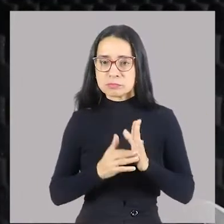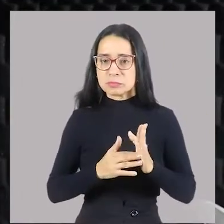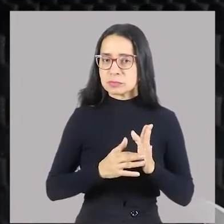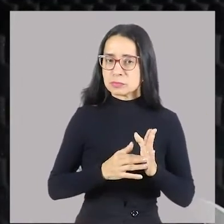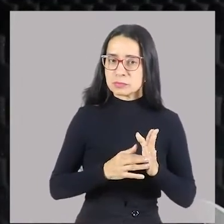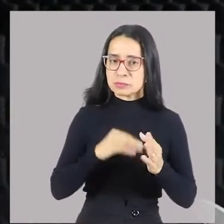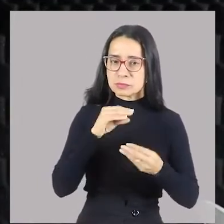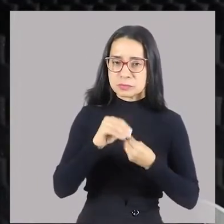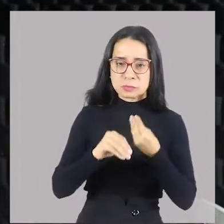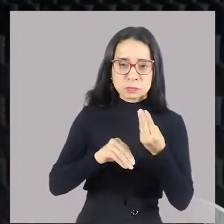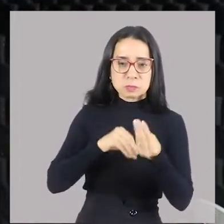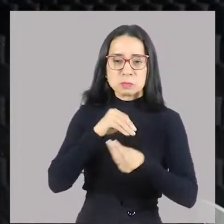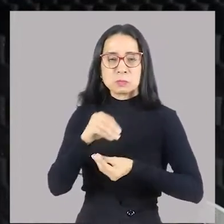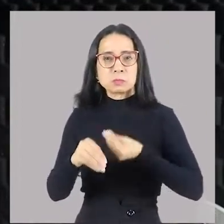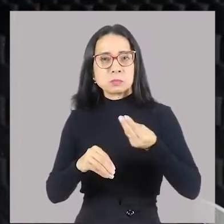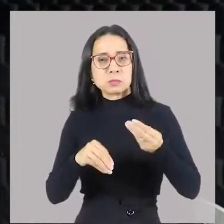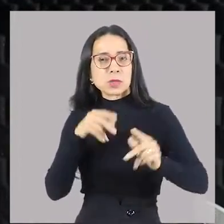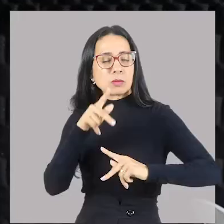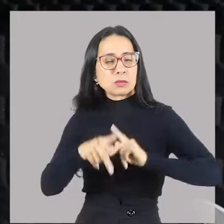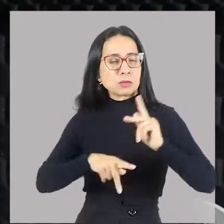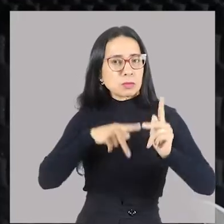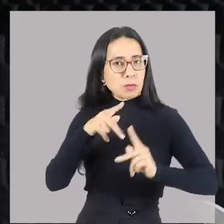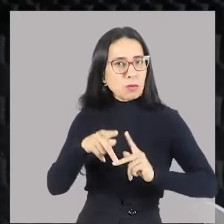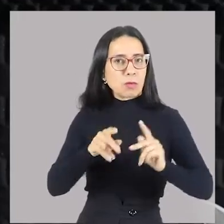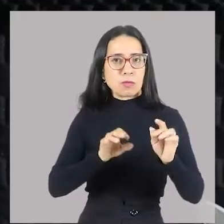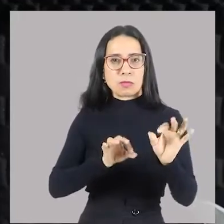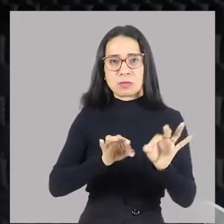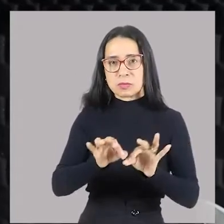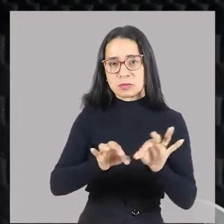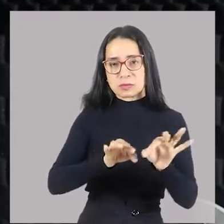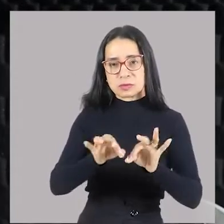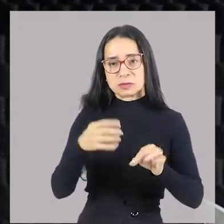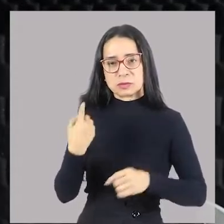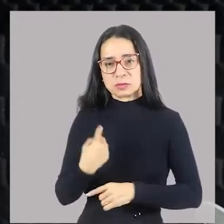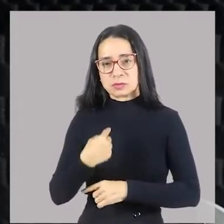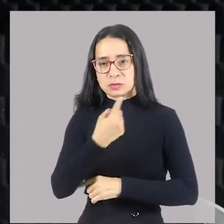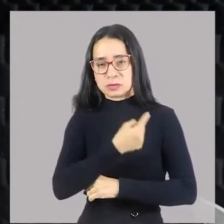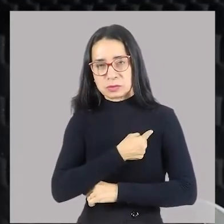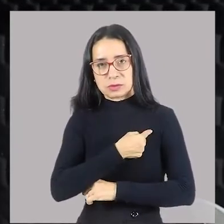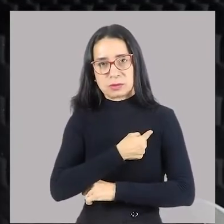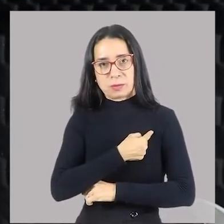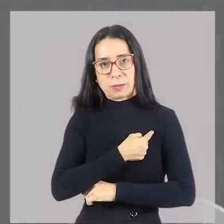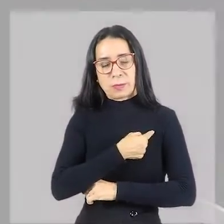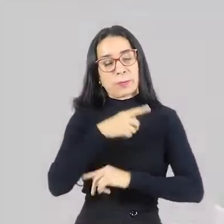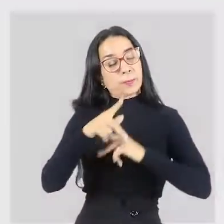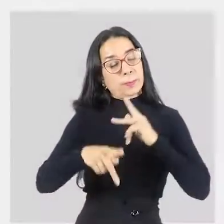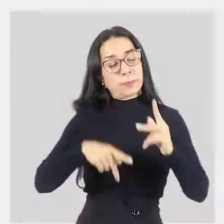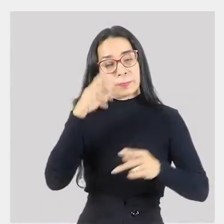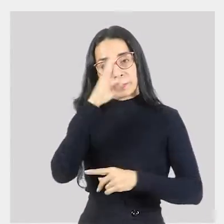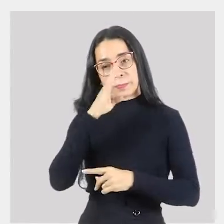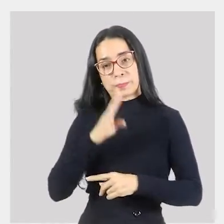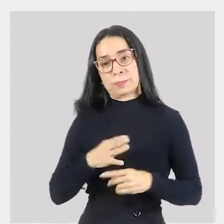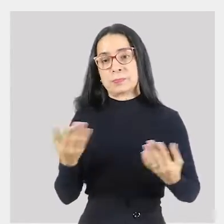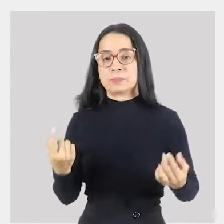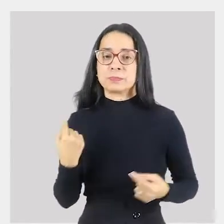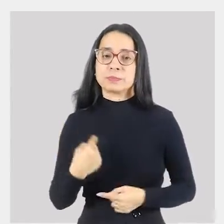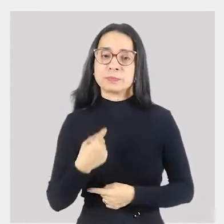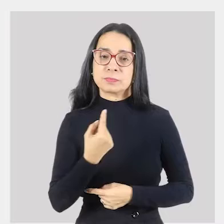aqui acaba formando, né, acaba construindo nós, a população brasileira. E aí a gente